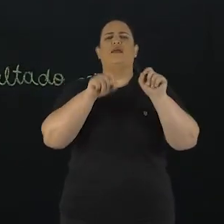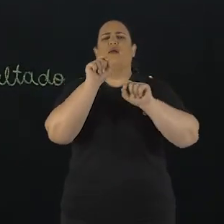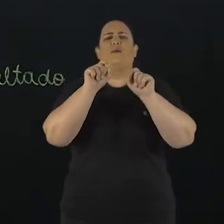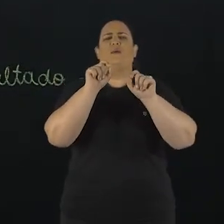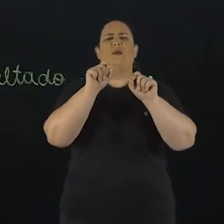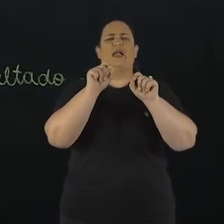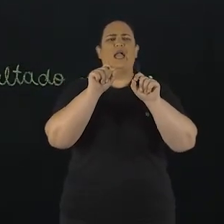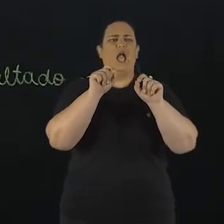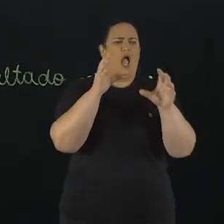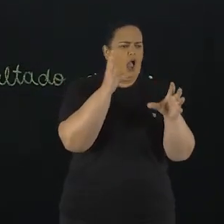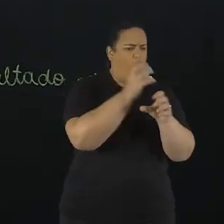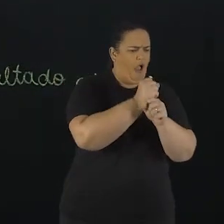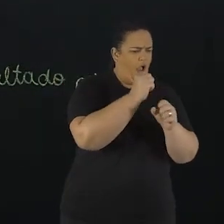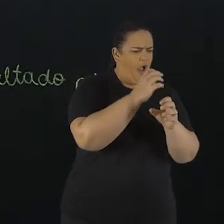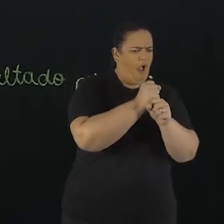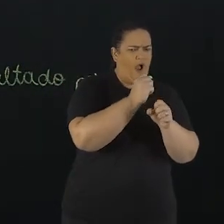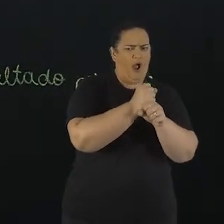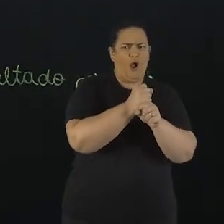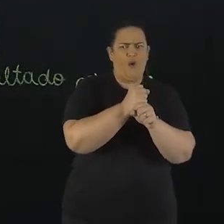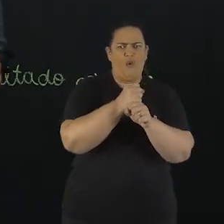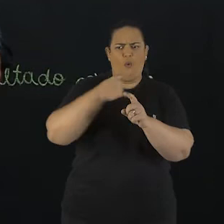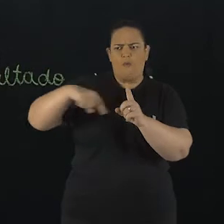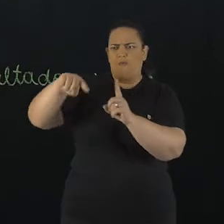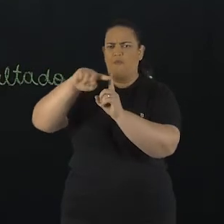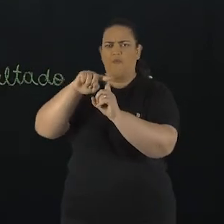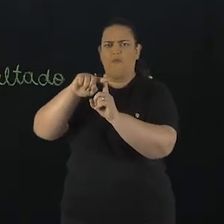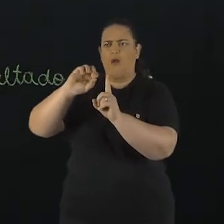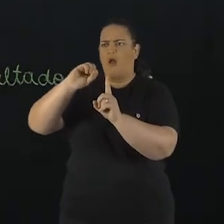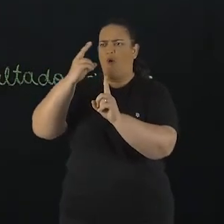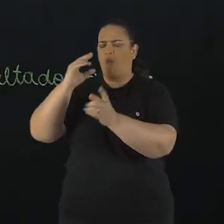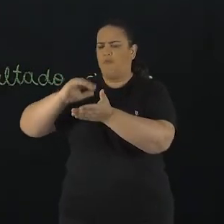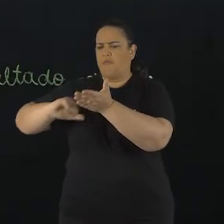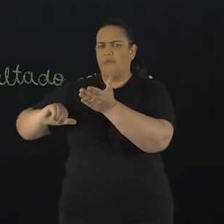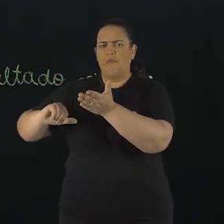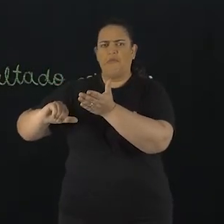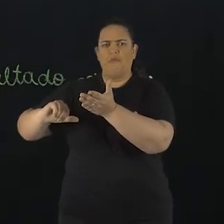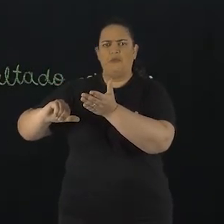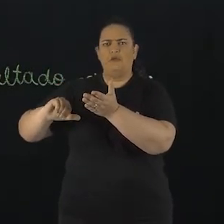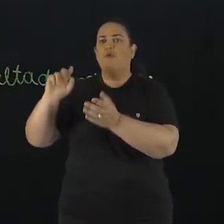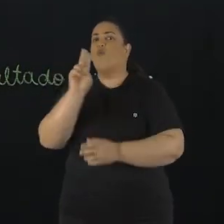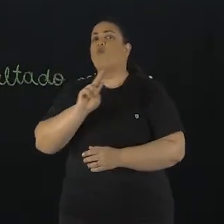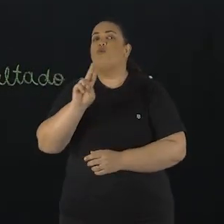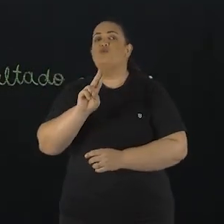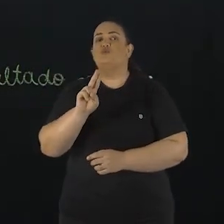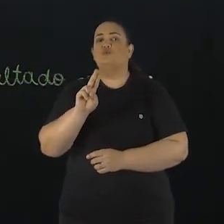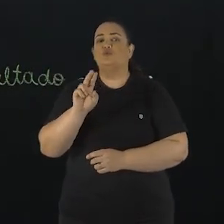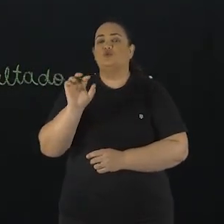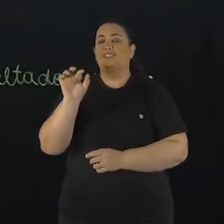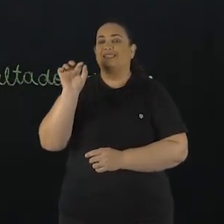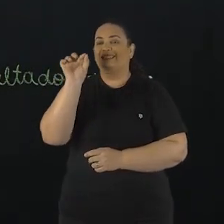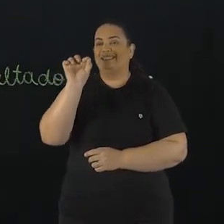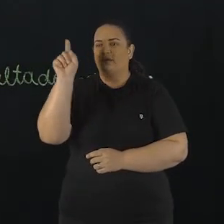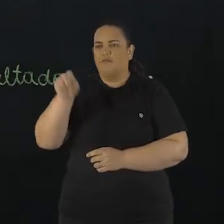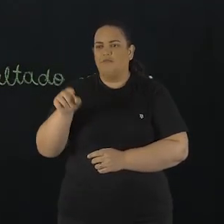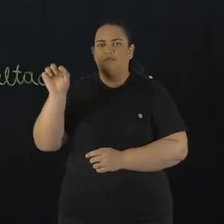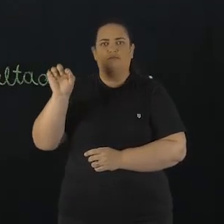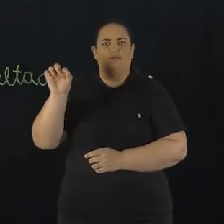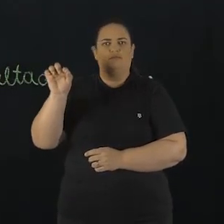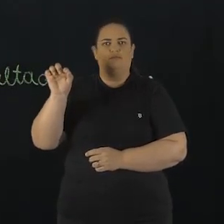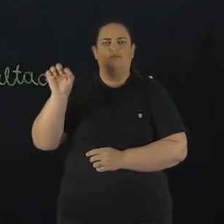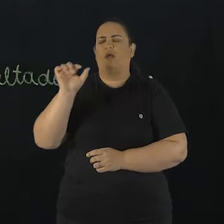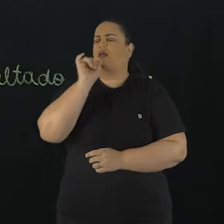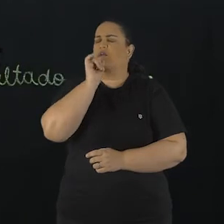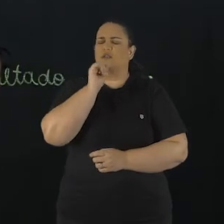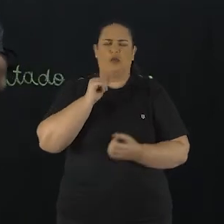trata de como calcular aumento ou redução com porcentagem. Ou seja, eu tenho um certo valor